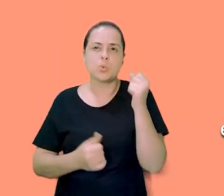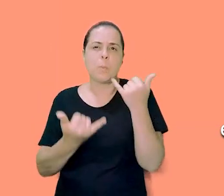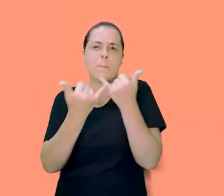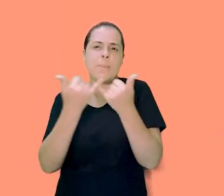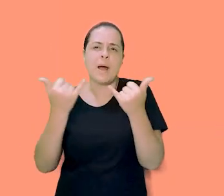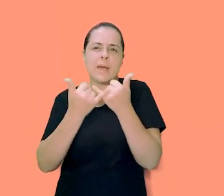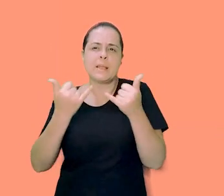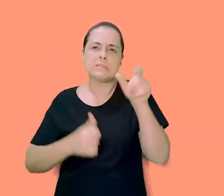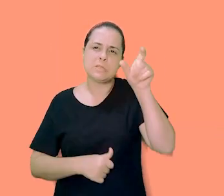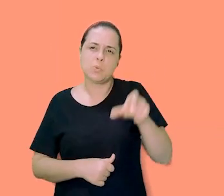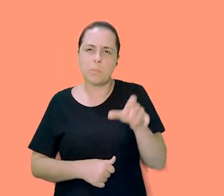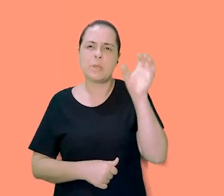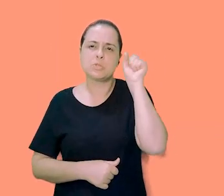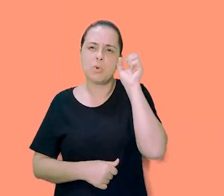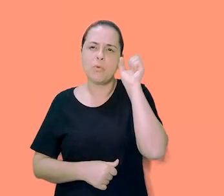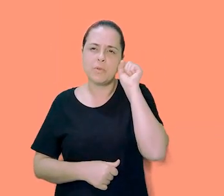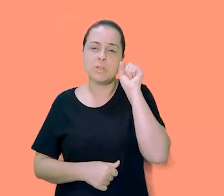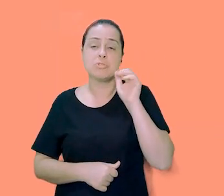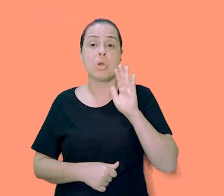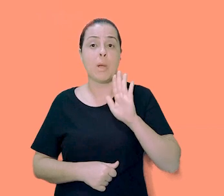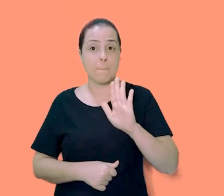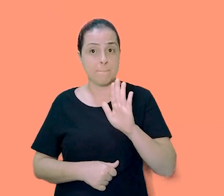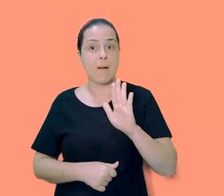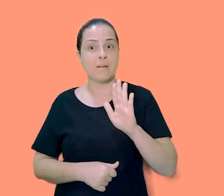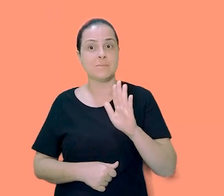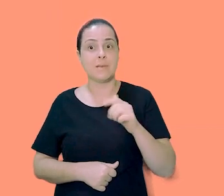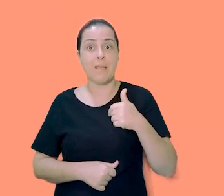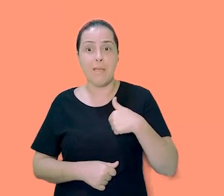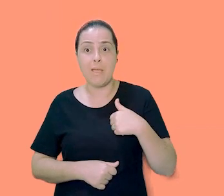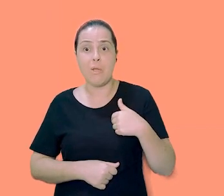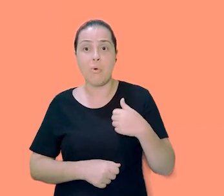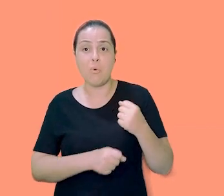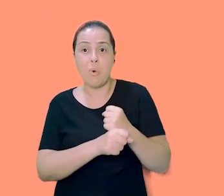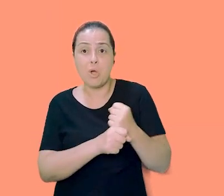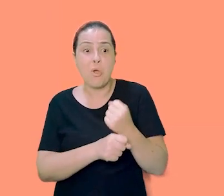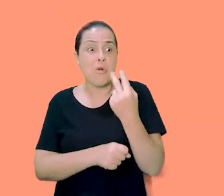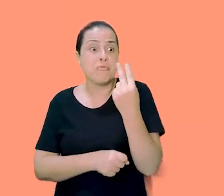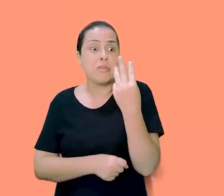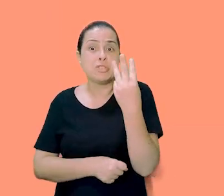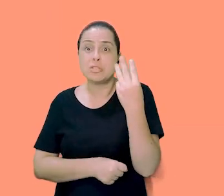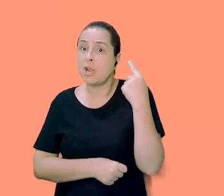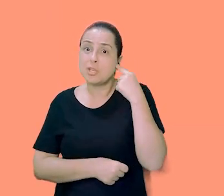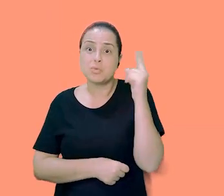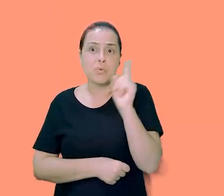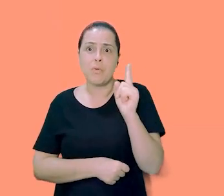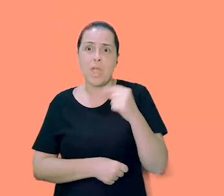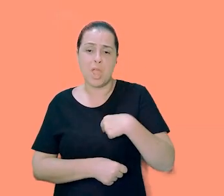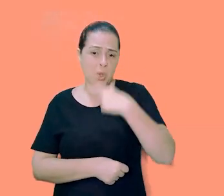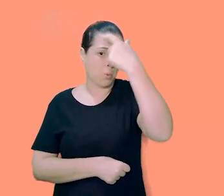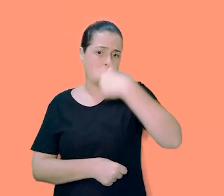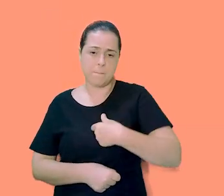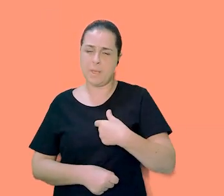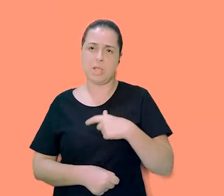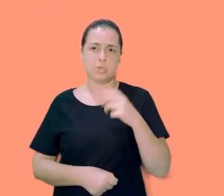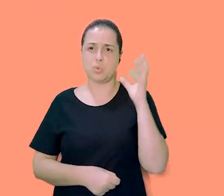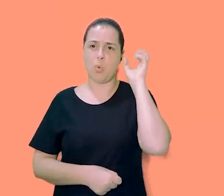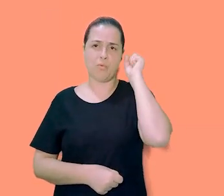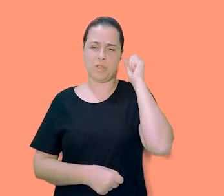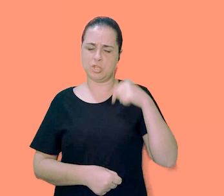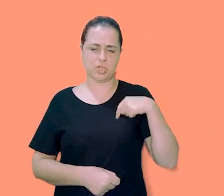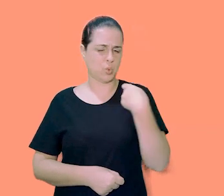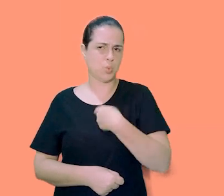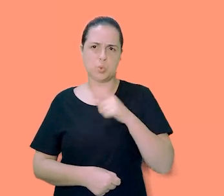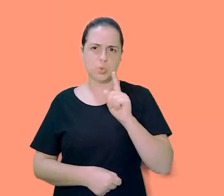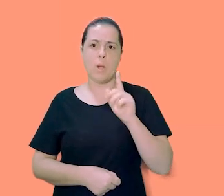pessoa ouvinte, mas eu tenho 22 anos de história assim, ouvir. Eu jamais vou me considerar uma pessoa ouvinte, mesmo que eu ouça muito